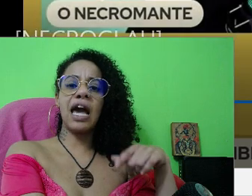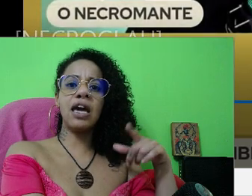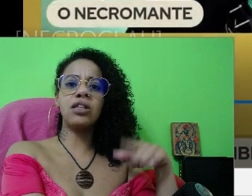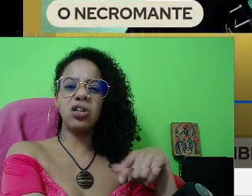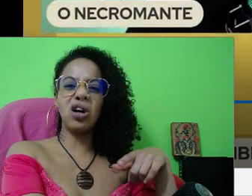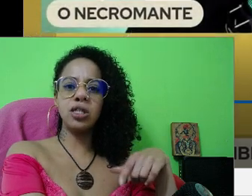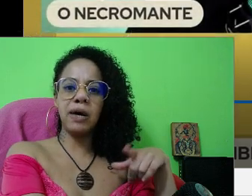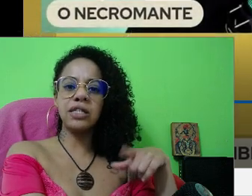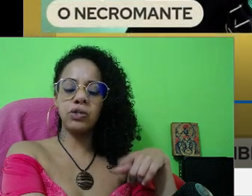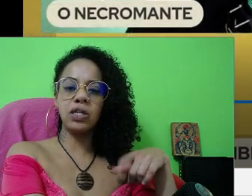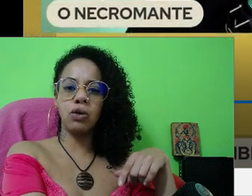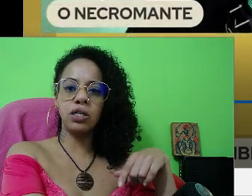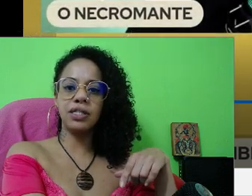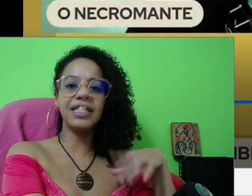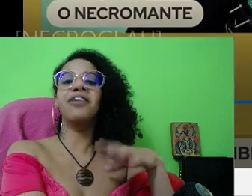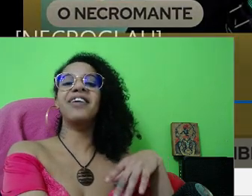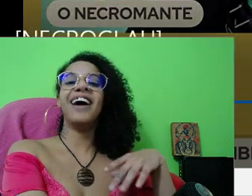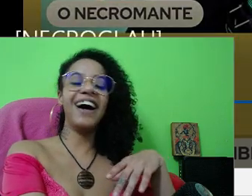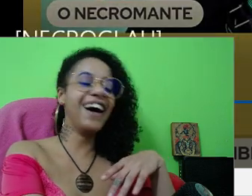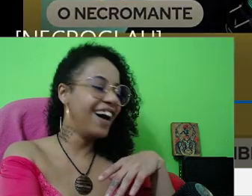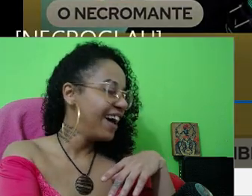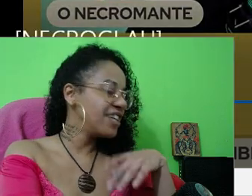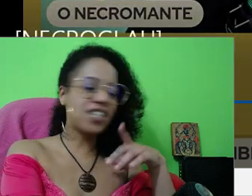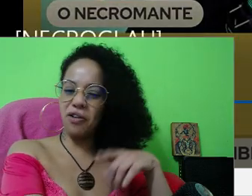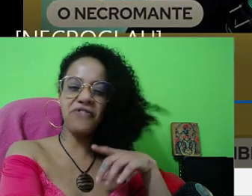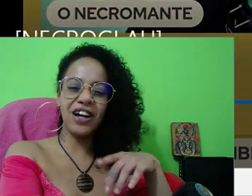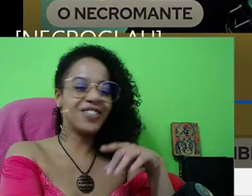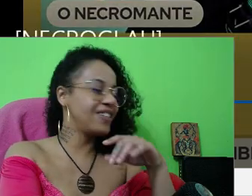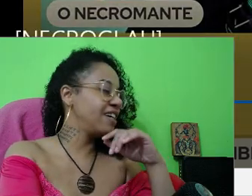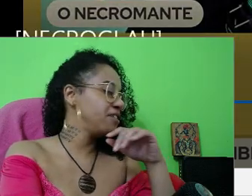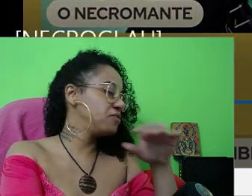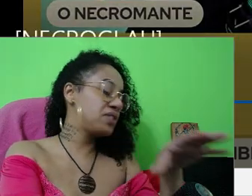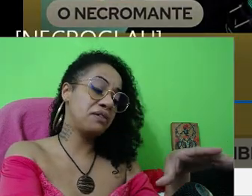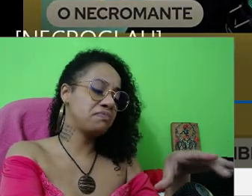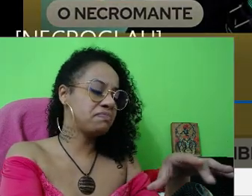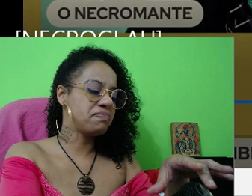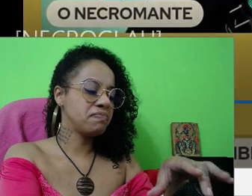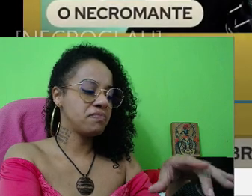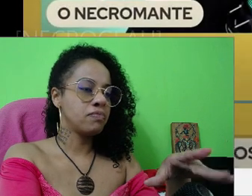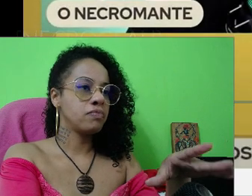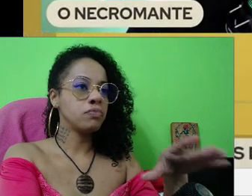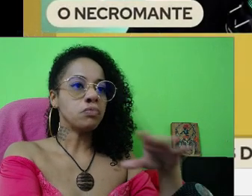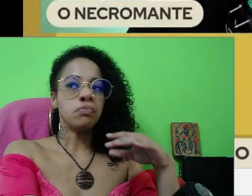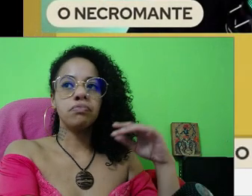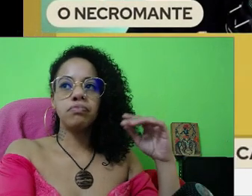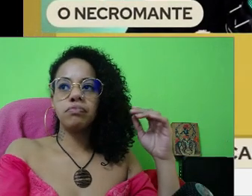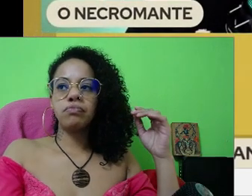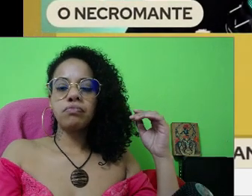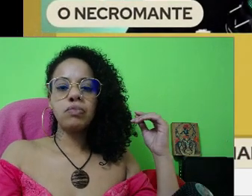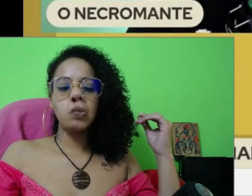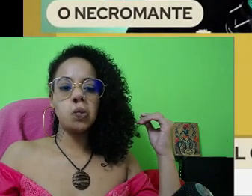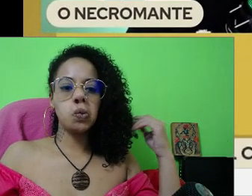guerra entre nós paz aos senhores não acho que é inverso né não sei